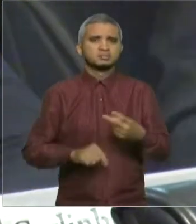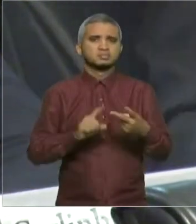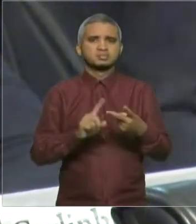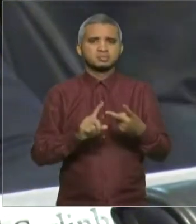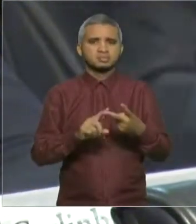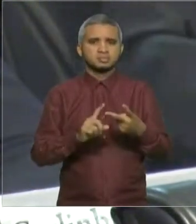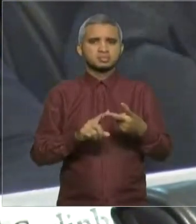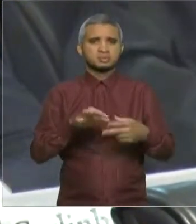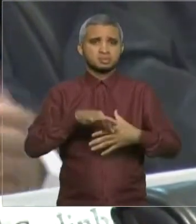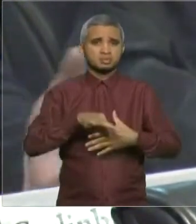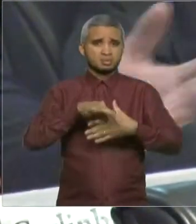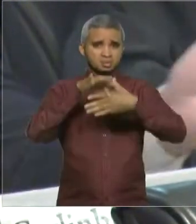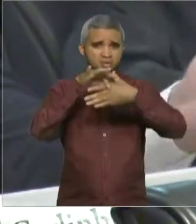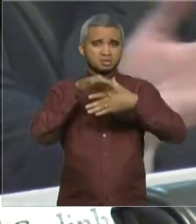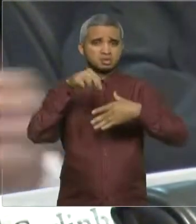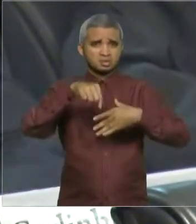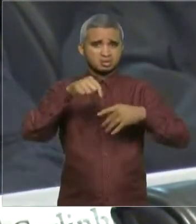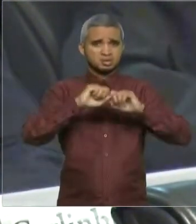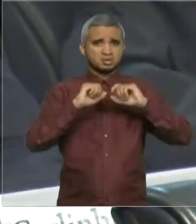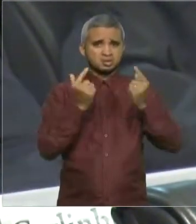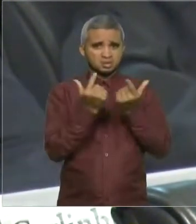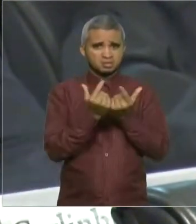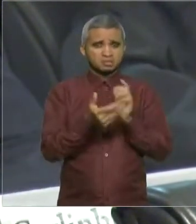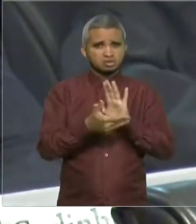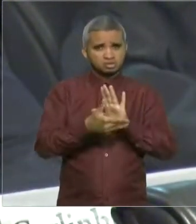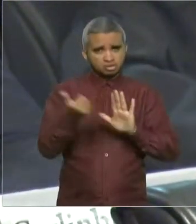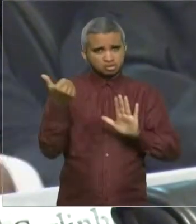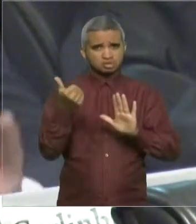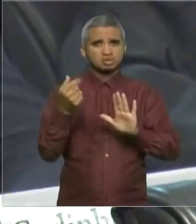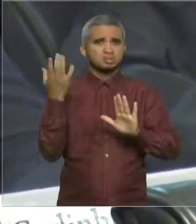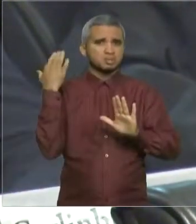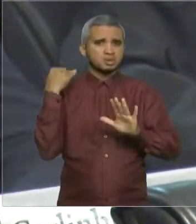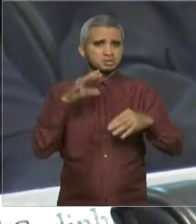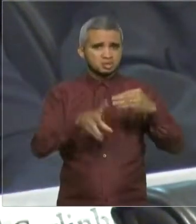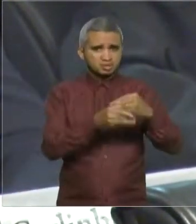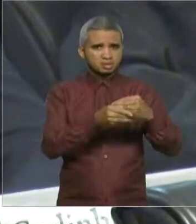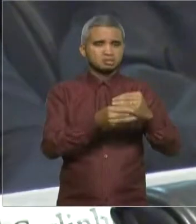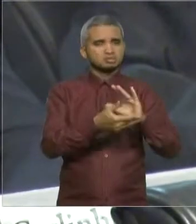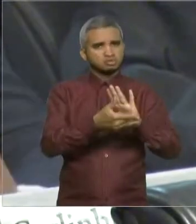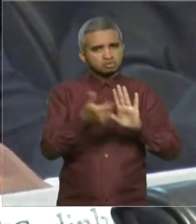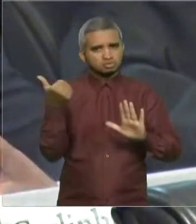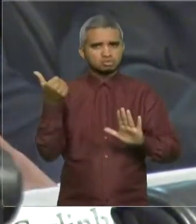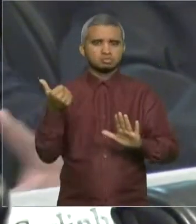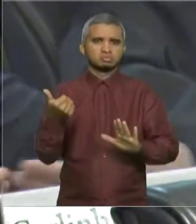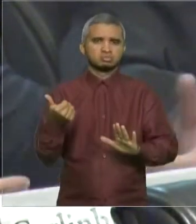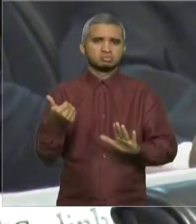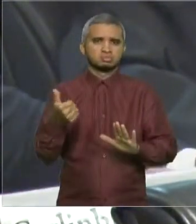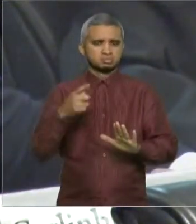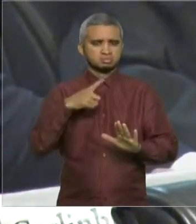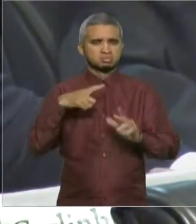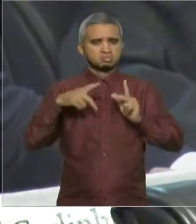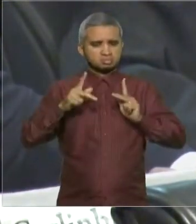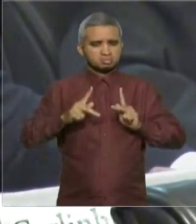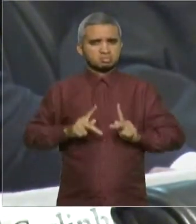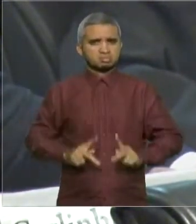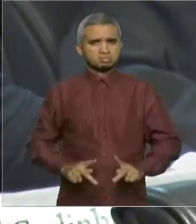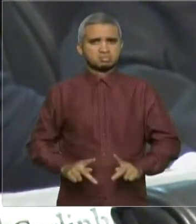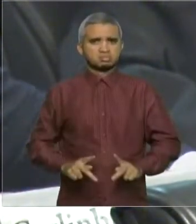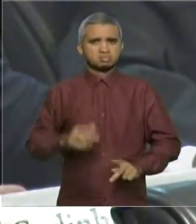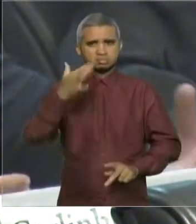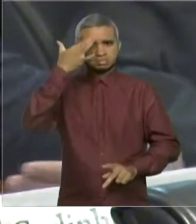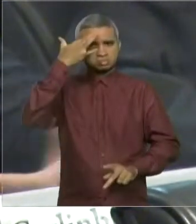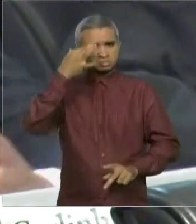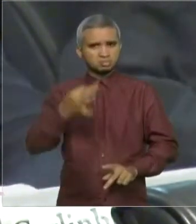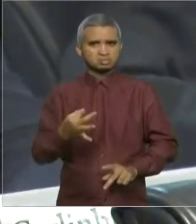da casa, fazendo com que a retirada da sua emenda. Mostrando que, da mesma forma que agora o governador Flávio Dino